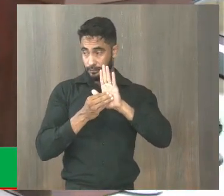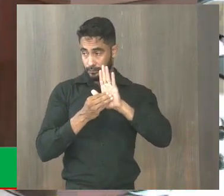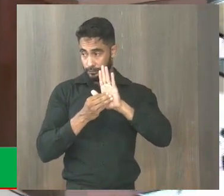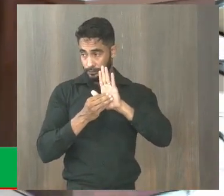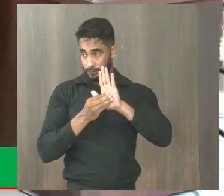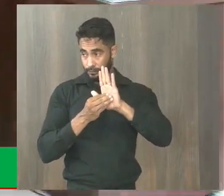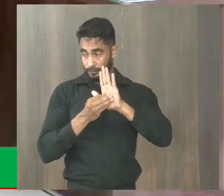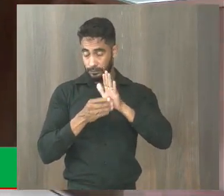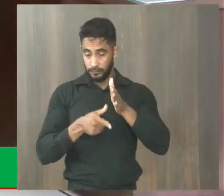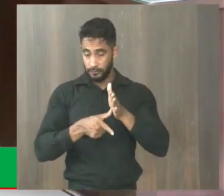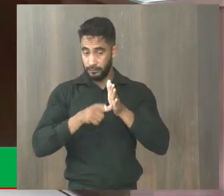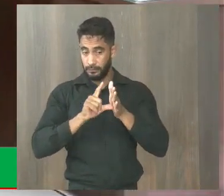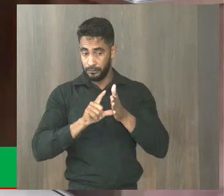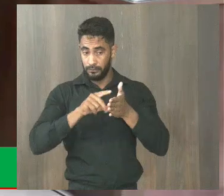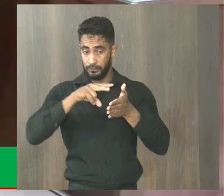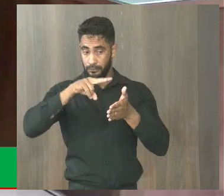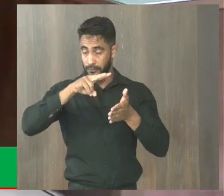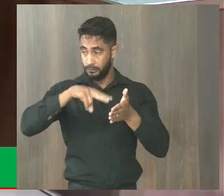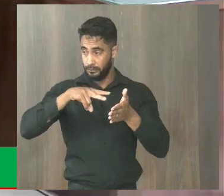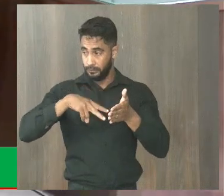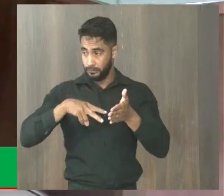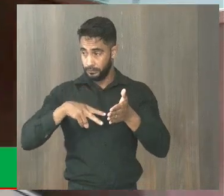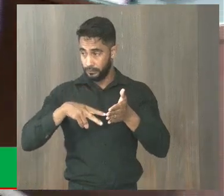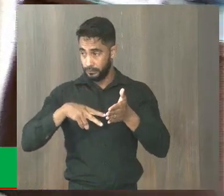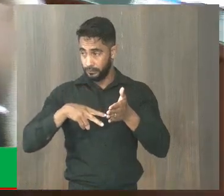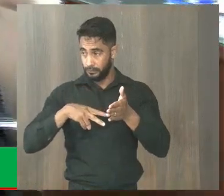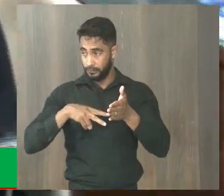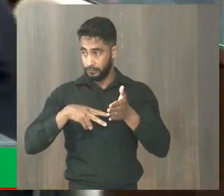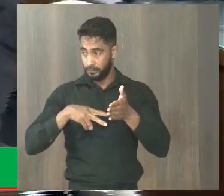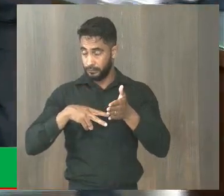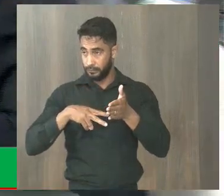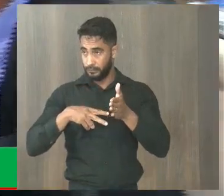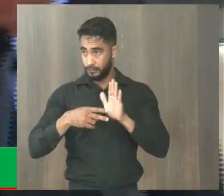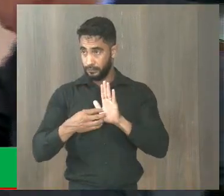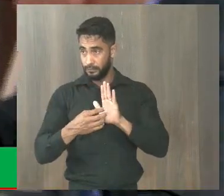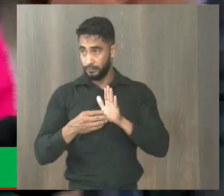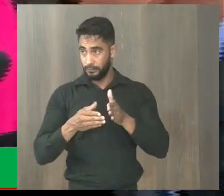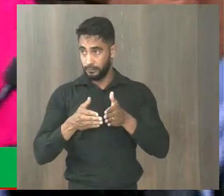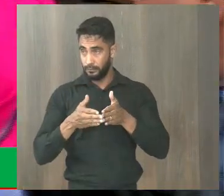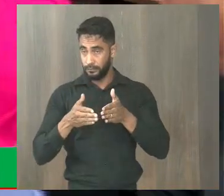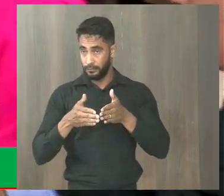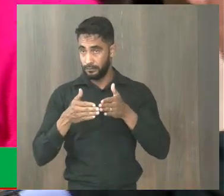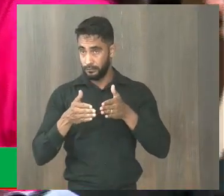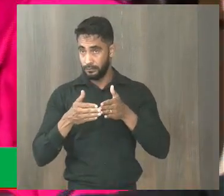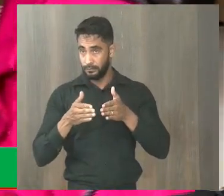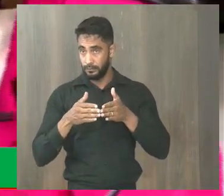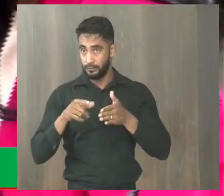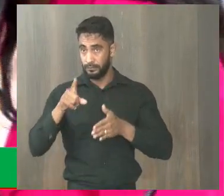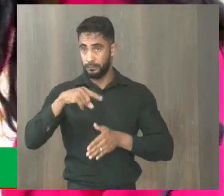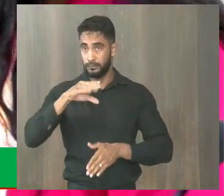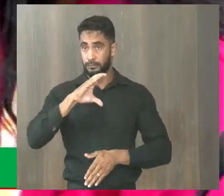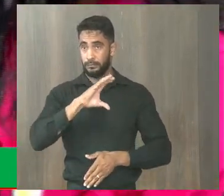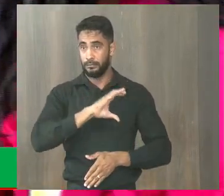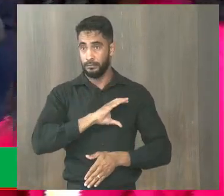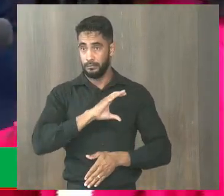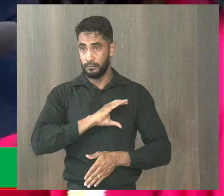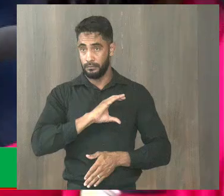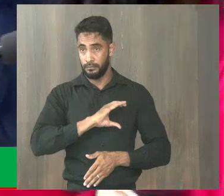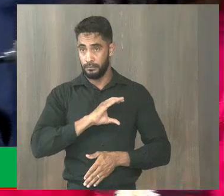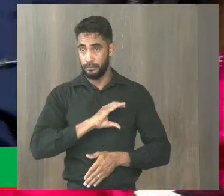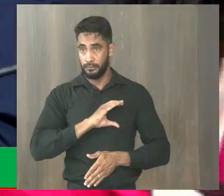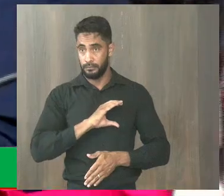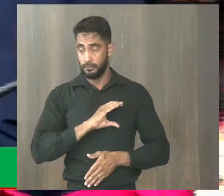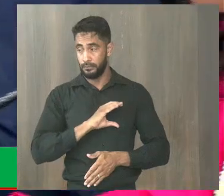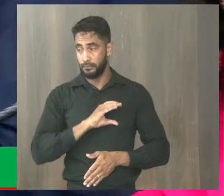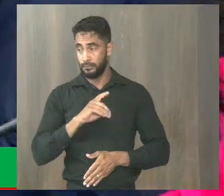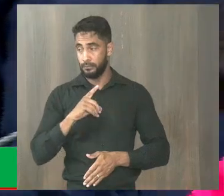antes de ler os requerimentos, que dá resposta para muitos requerimentos já, para os nobres colegas aí, que se porventura